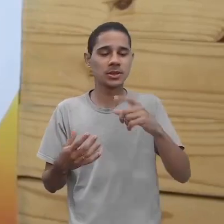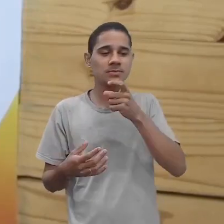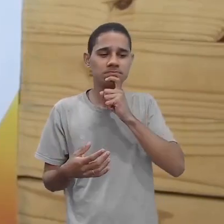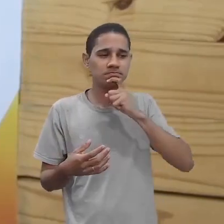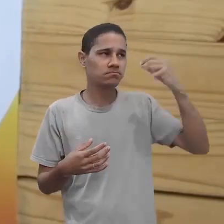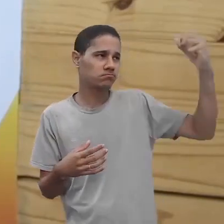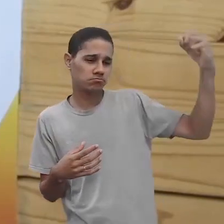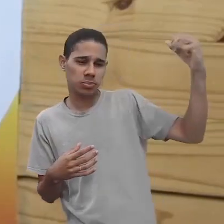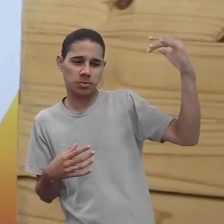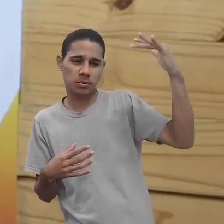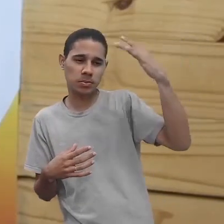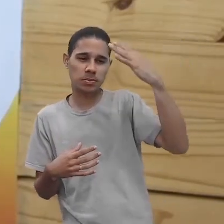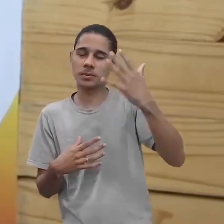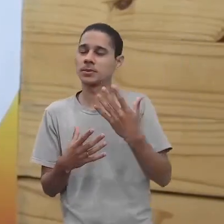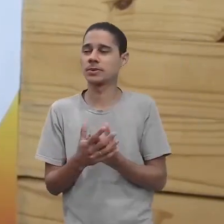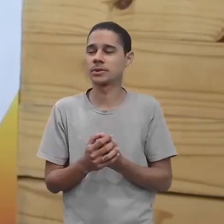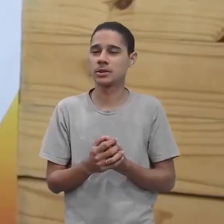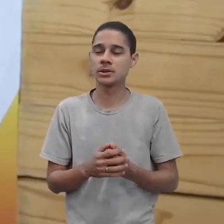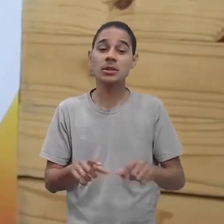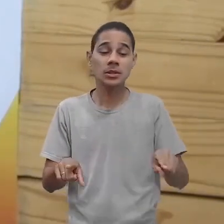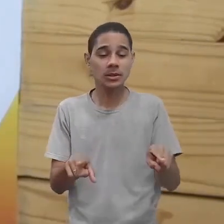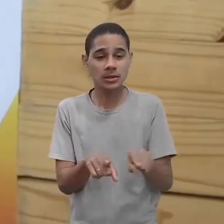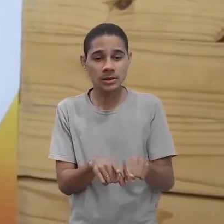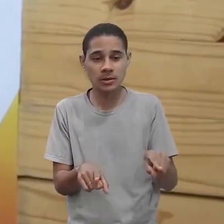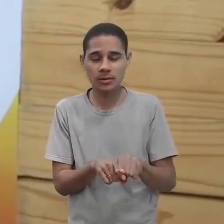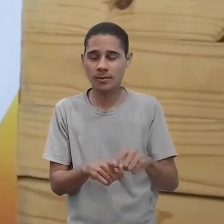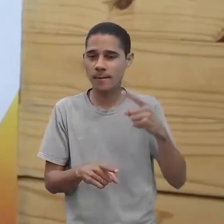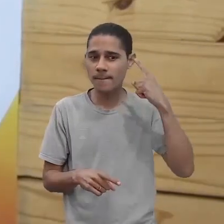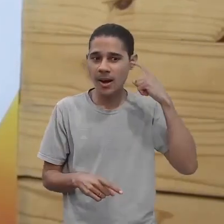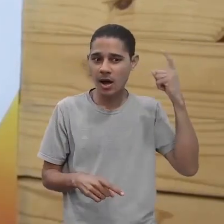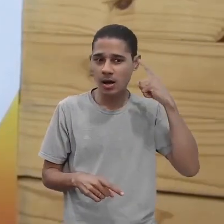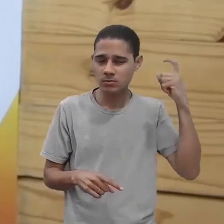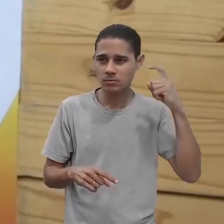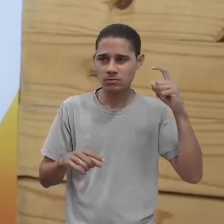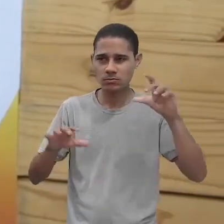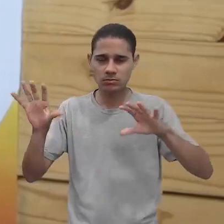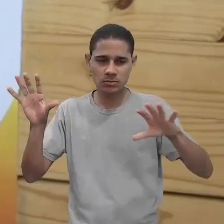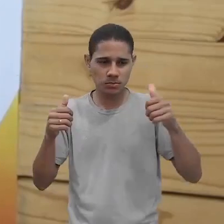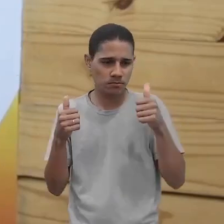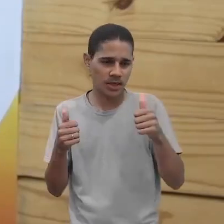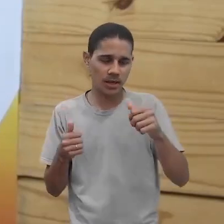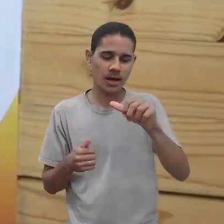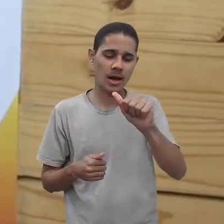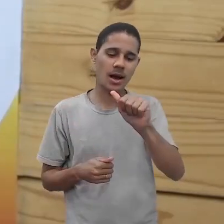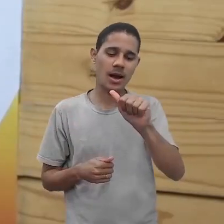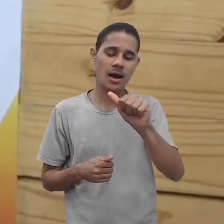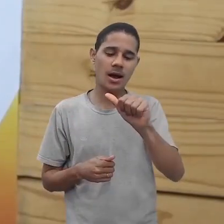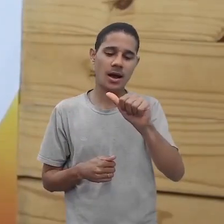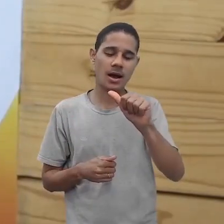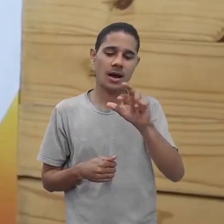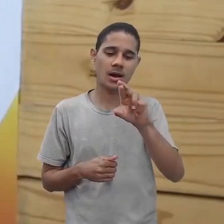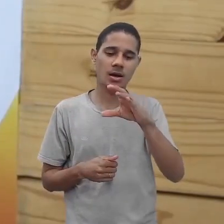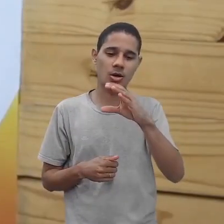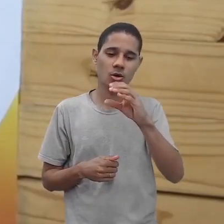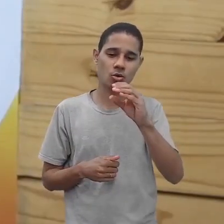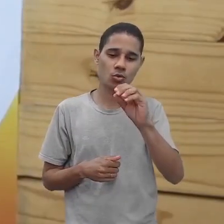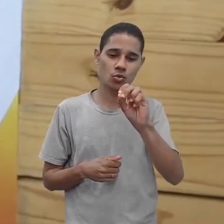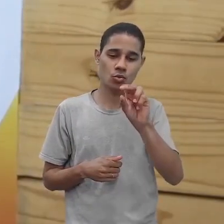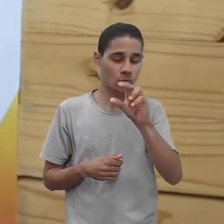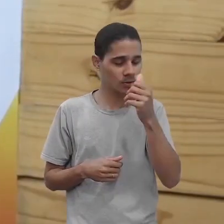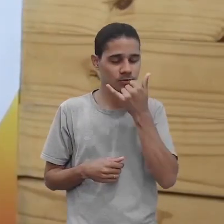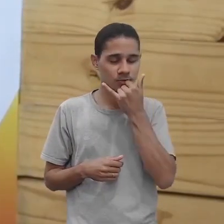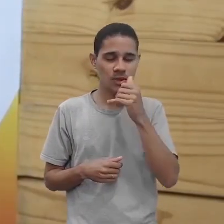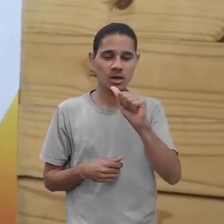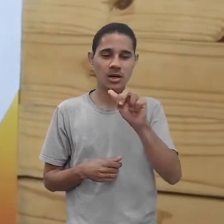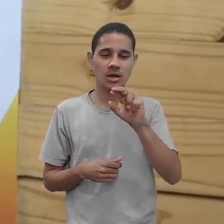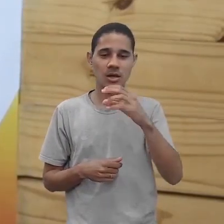ar-condicionado, né? Se vai ter aí uma questão acústica nesse ambiente, a gente vai precisar fazer esse projeto acústico. Então, a gente